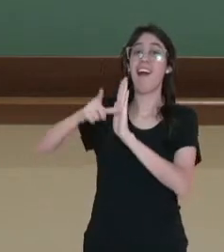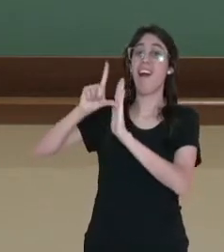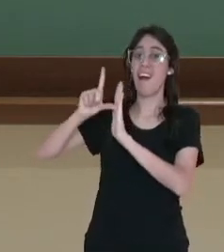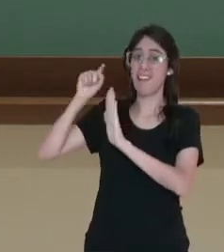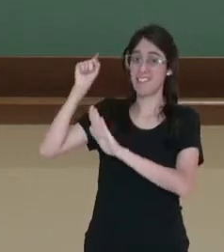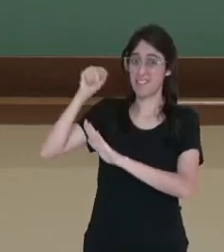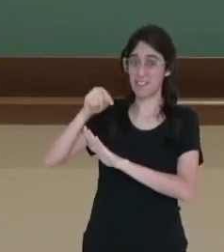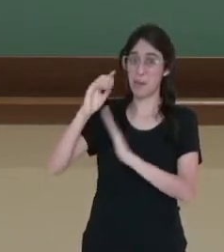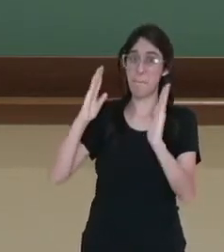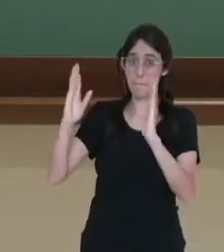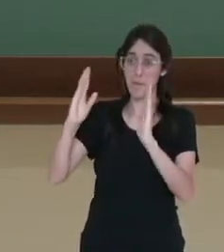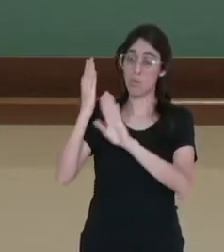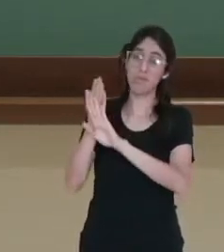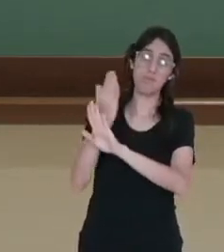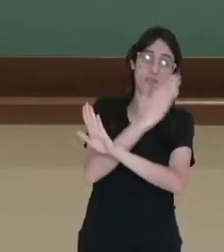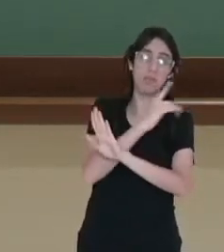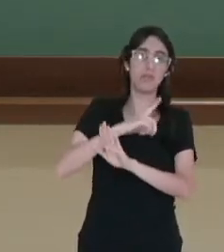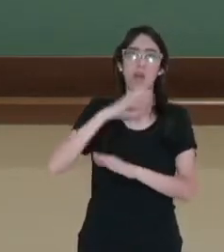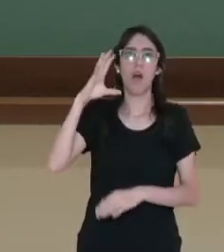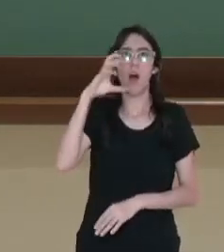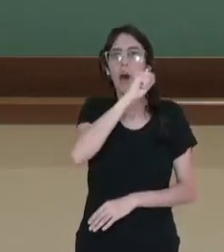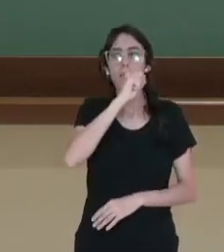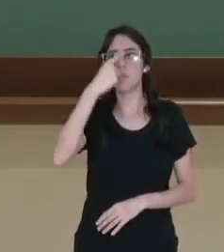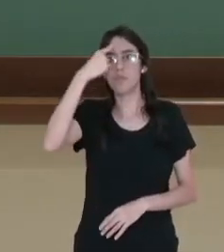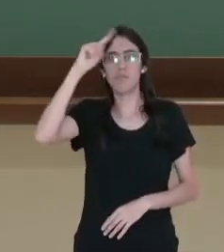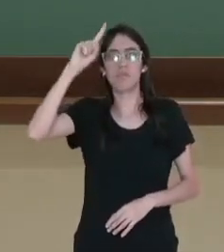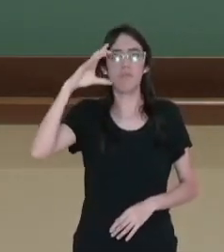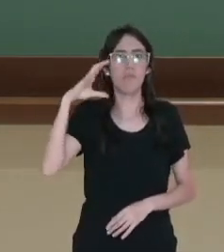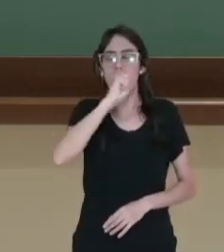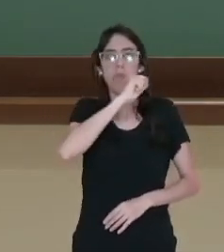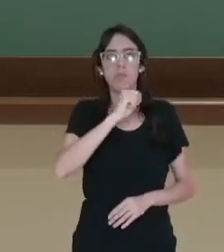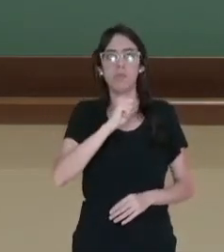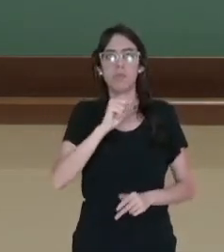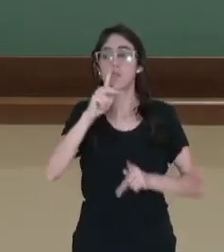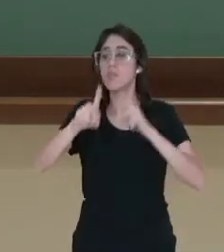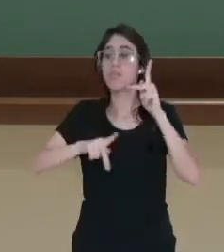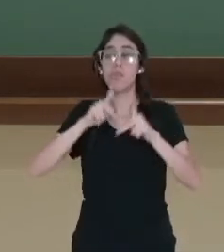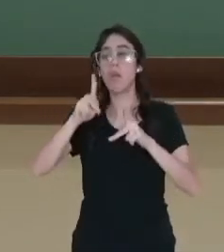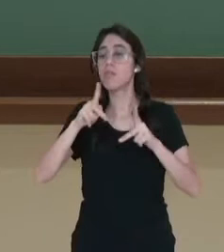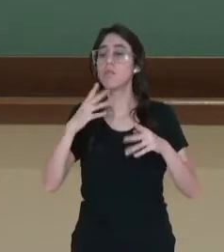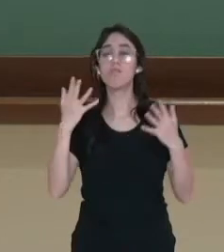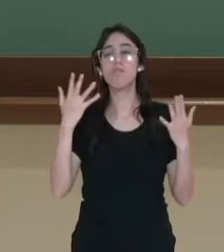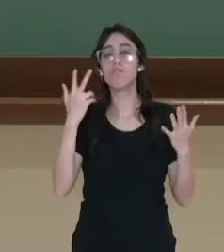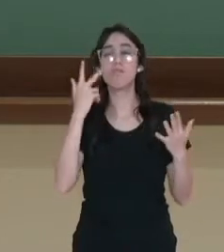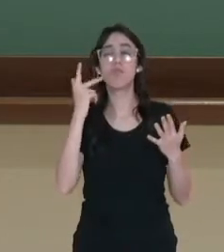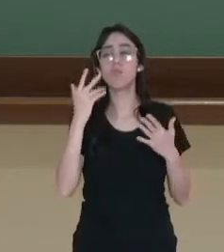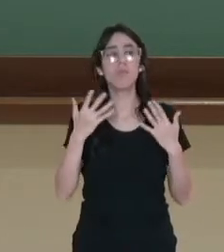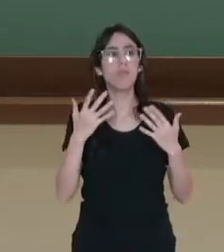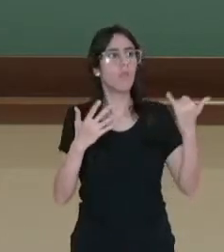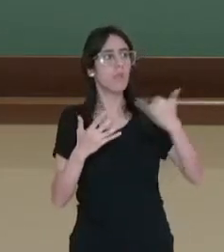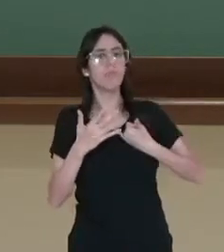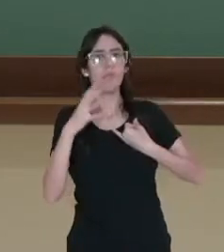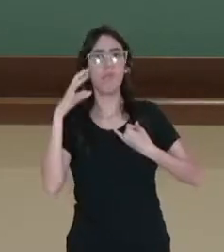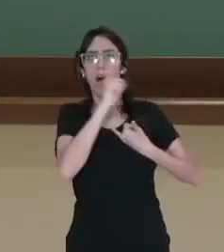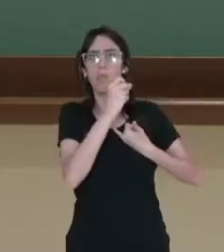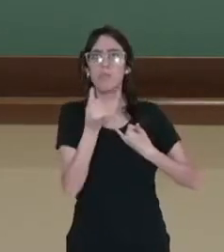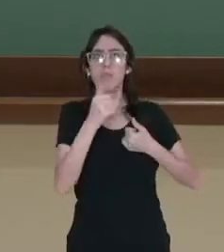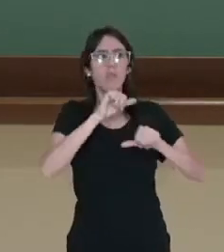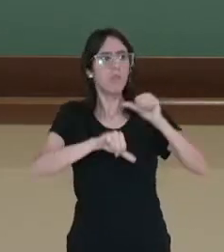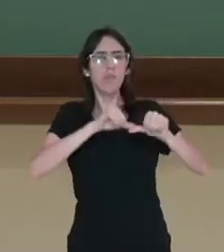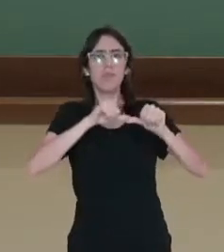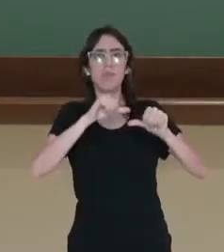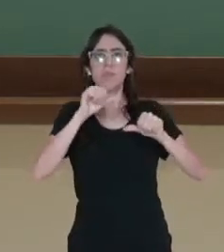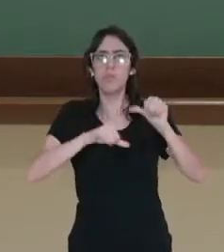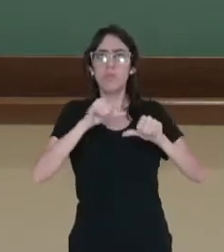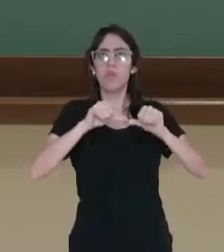dia para a noite, da noite para o dia. A população era avisada que estava mudando a moeda, cortando zeros, mudança muito grande na vida das